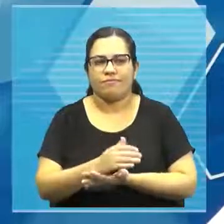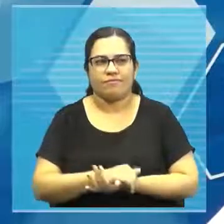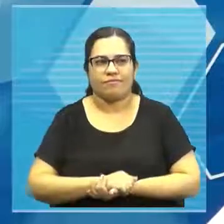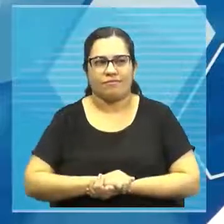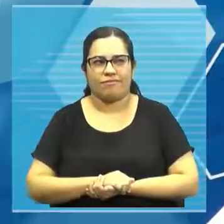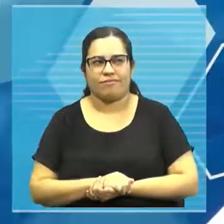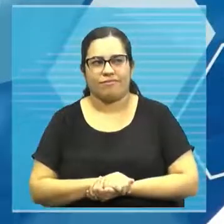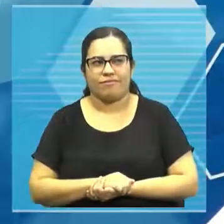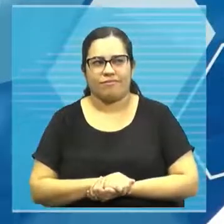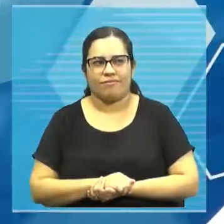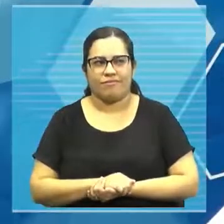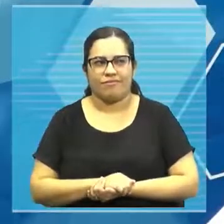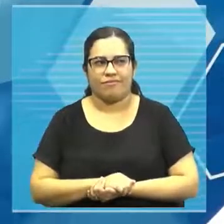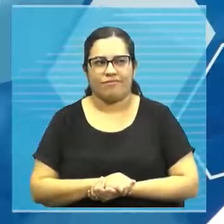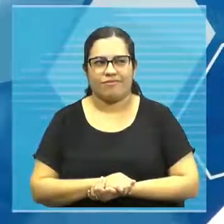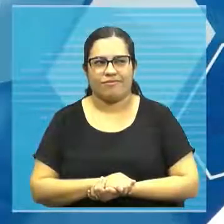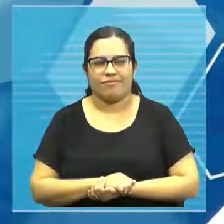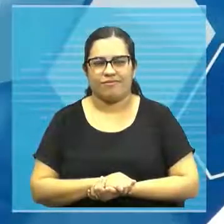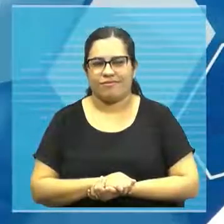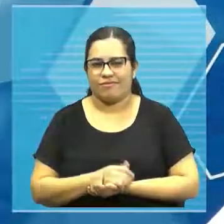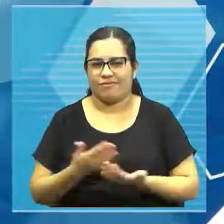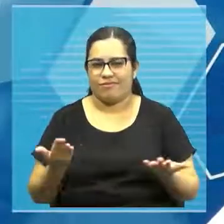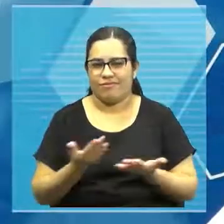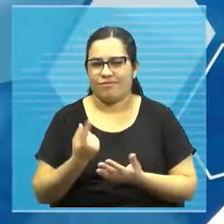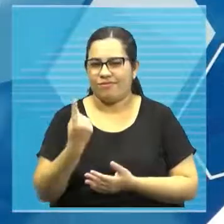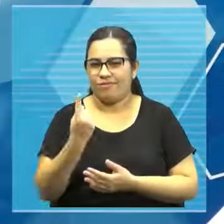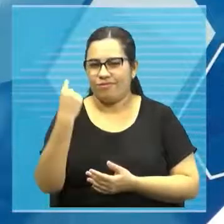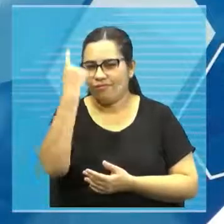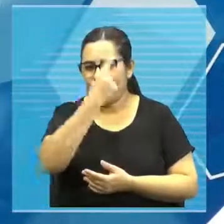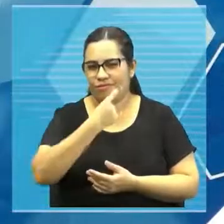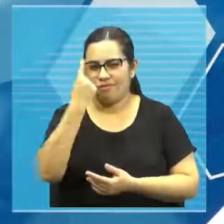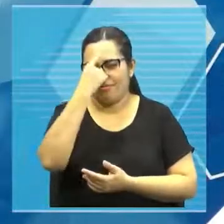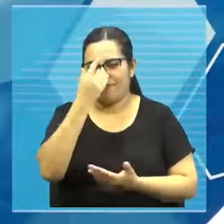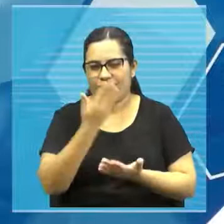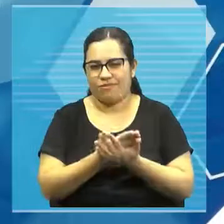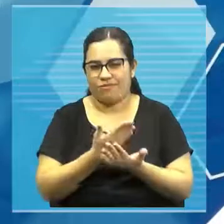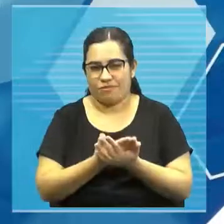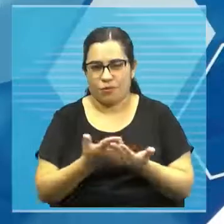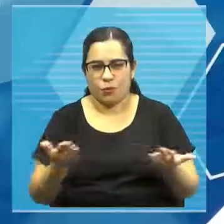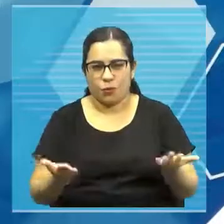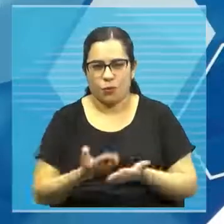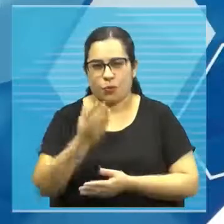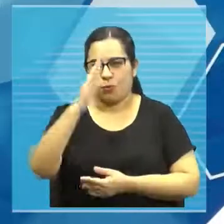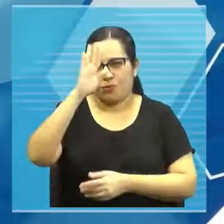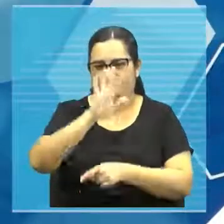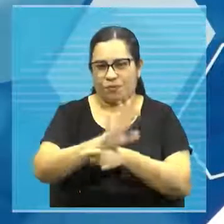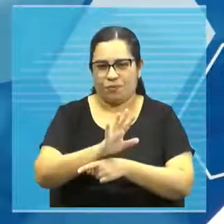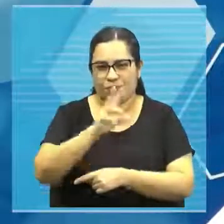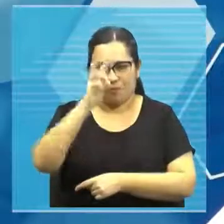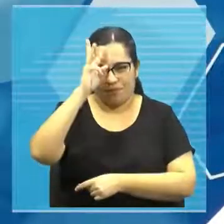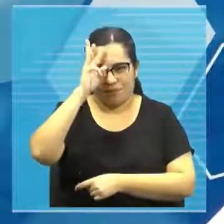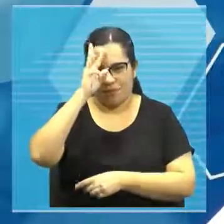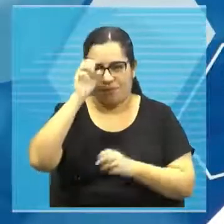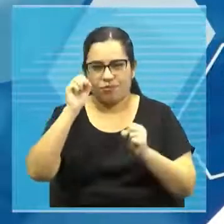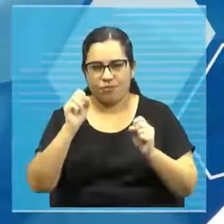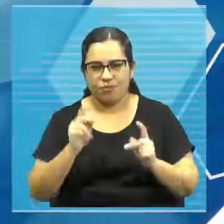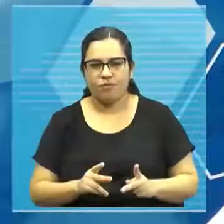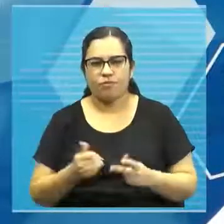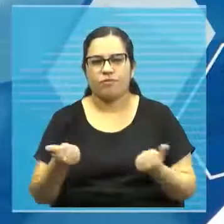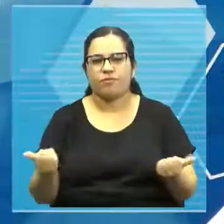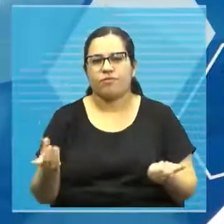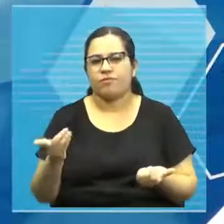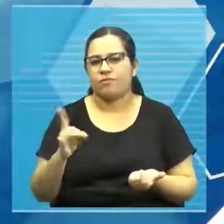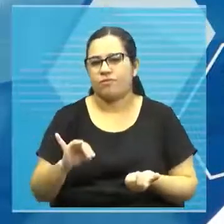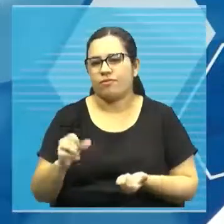as 16 horas desta tarde de terça-feira hoje estão